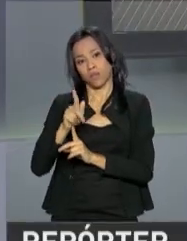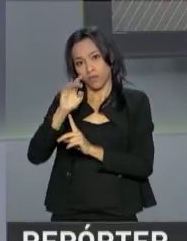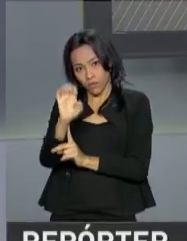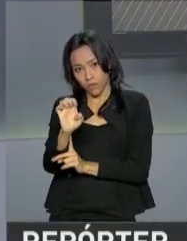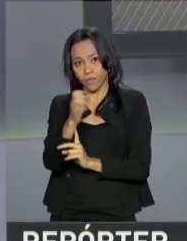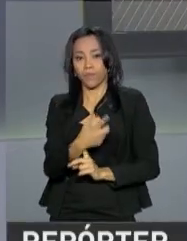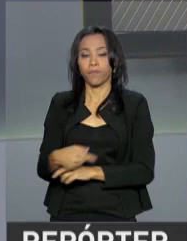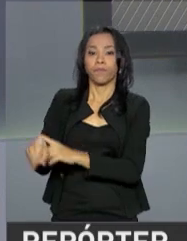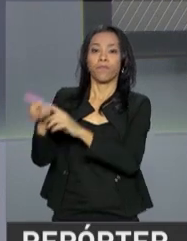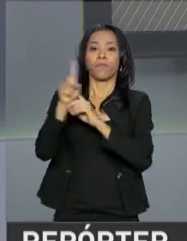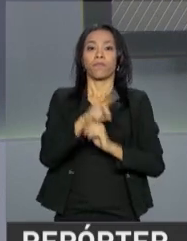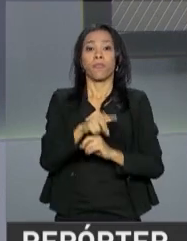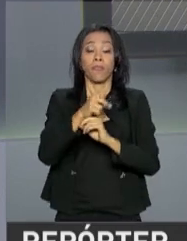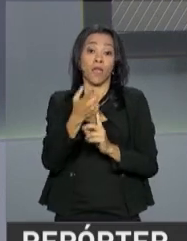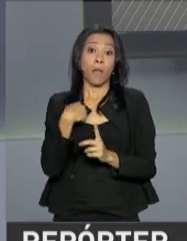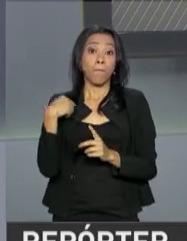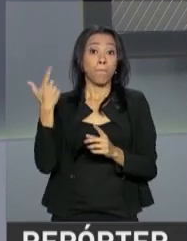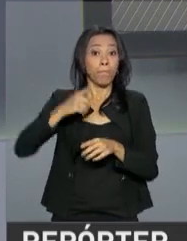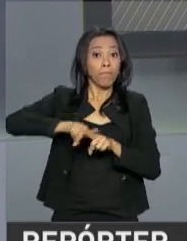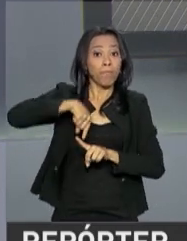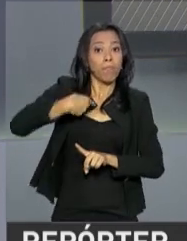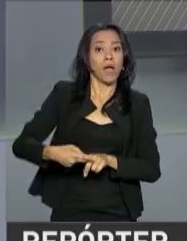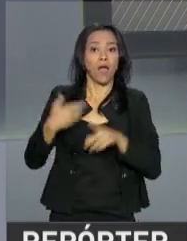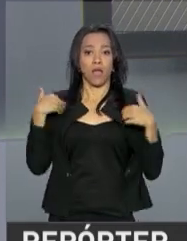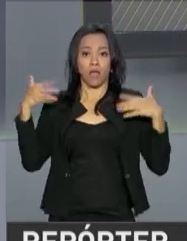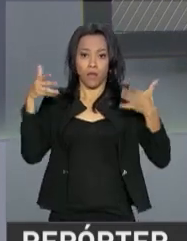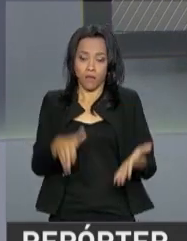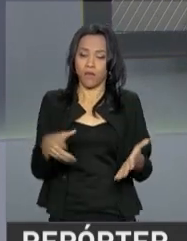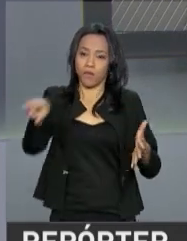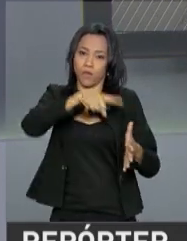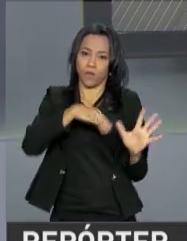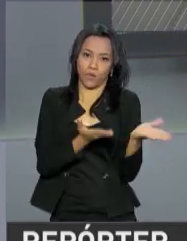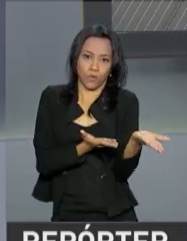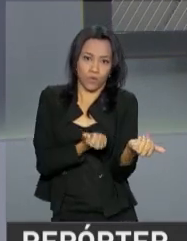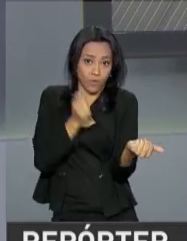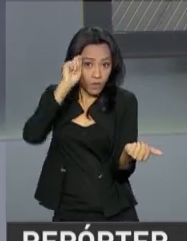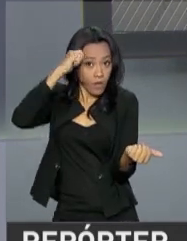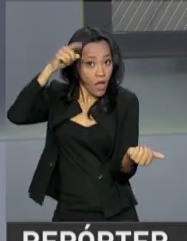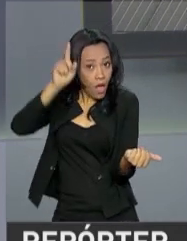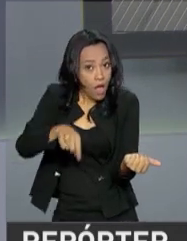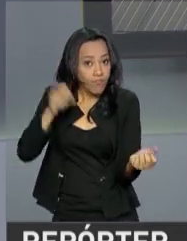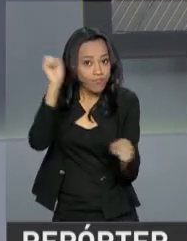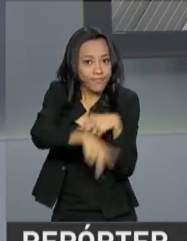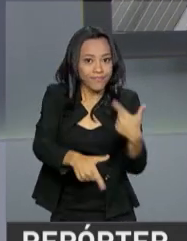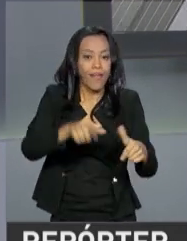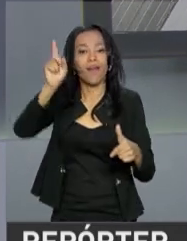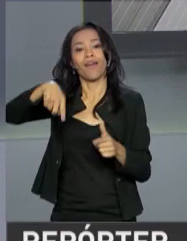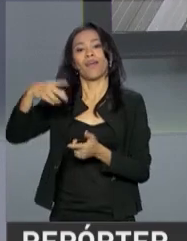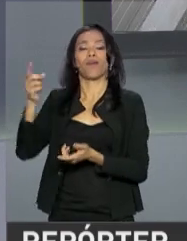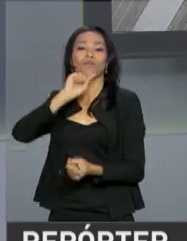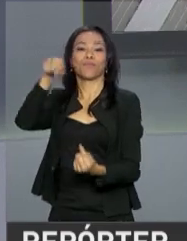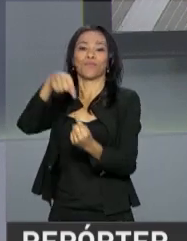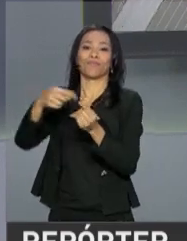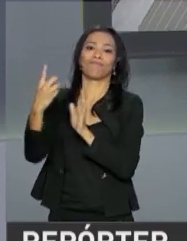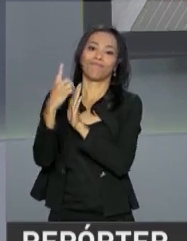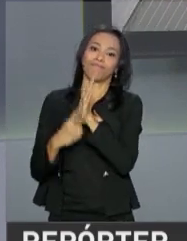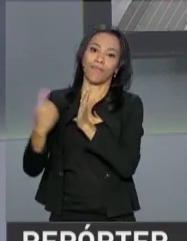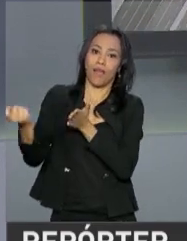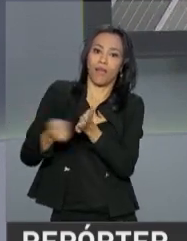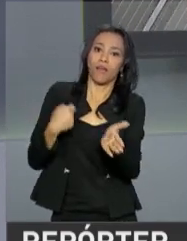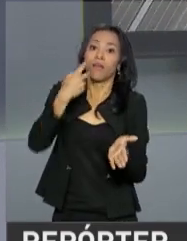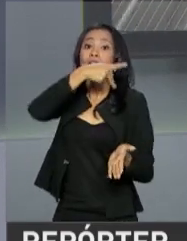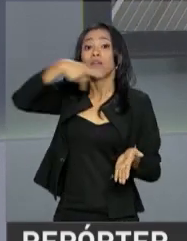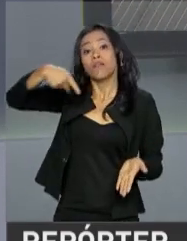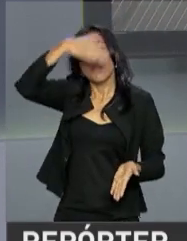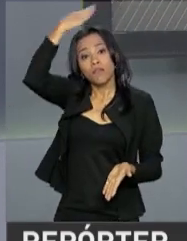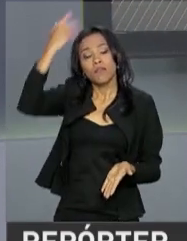a participação de jovens negros no mercado de trabalho. Esse é o objetivo de um decreto assinado pelo presidente Michel Temer, que amplia o número